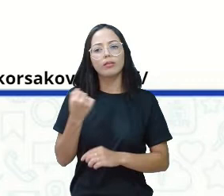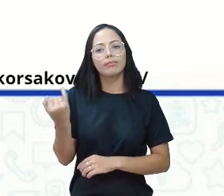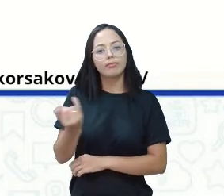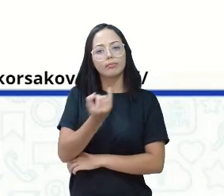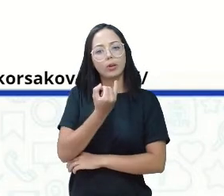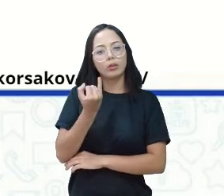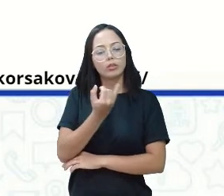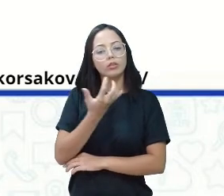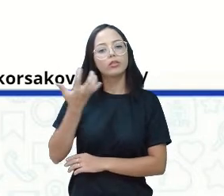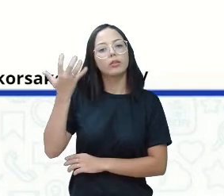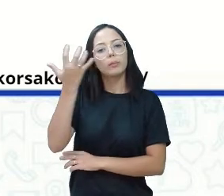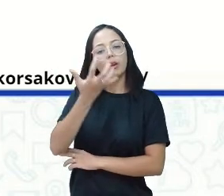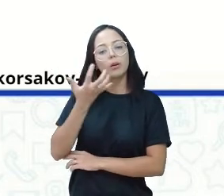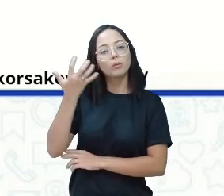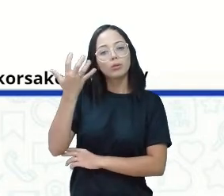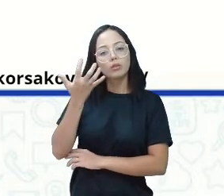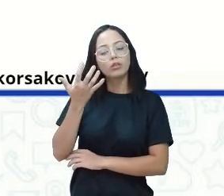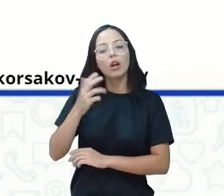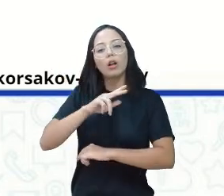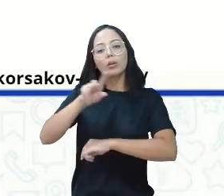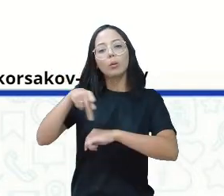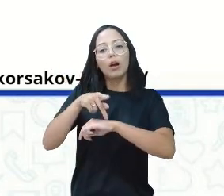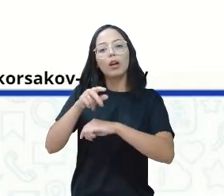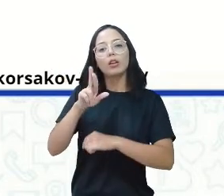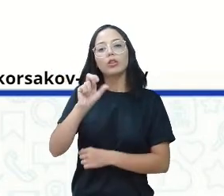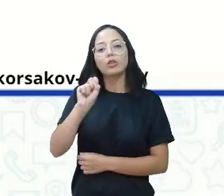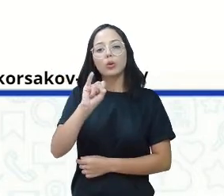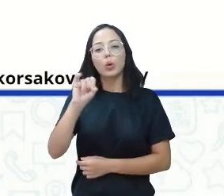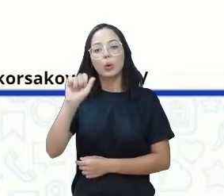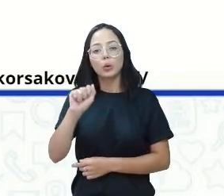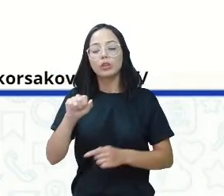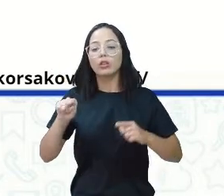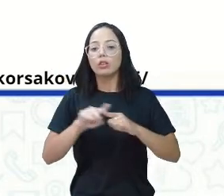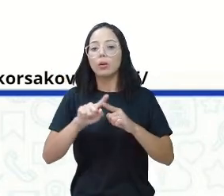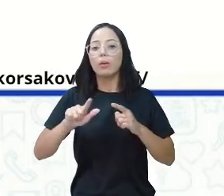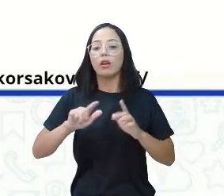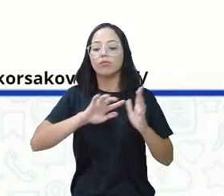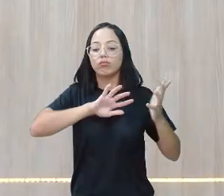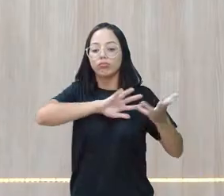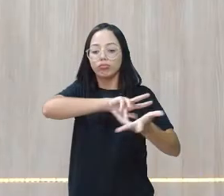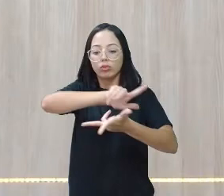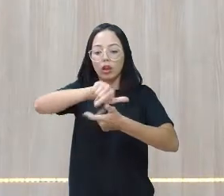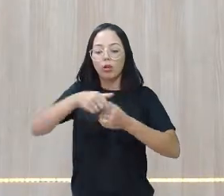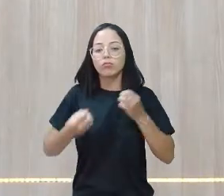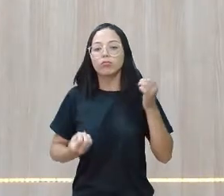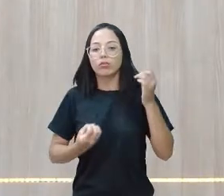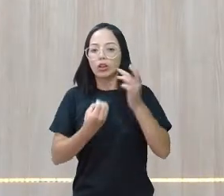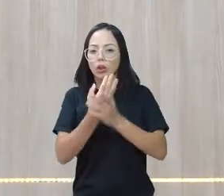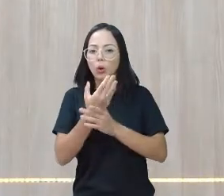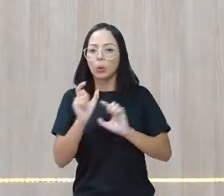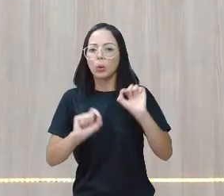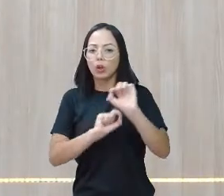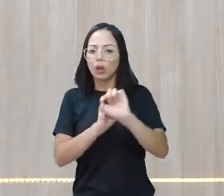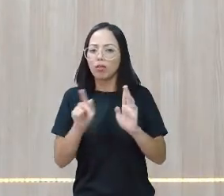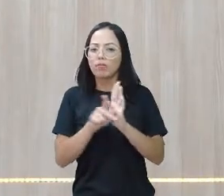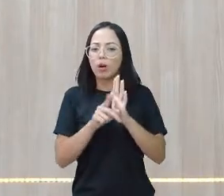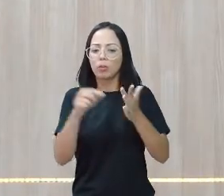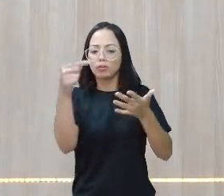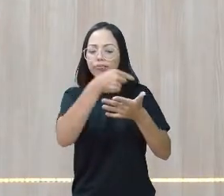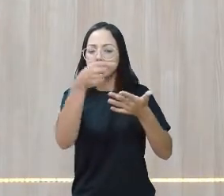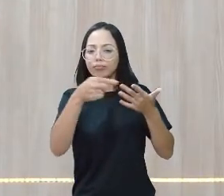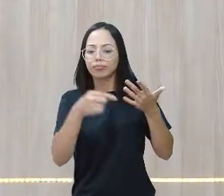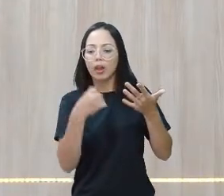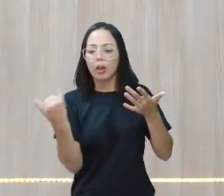importante para a música da Rússia e para a música mundial, né? Ele criou várias obras que são importantes,